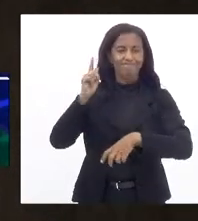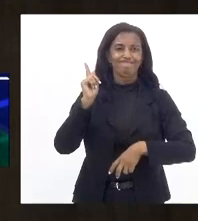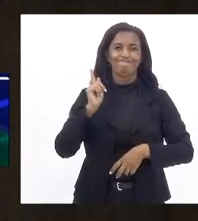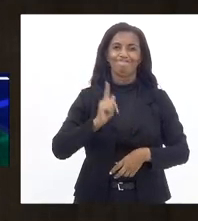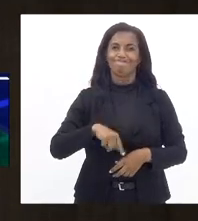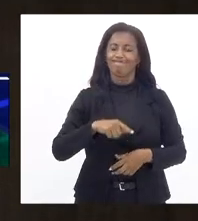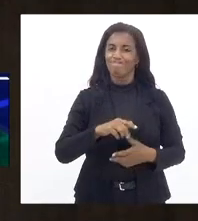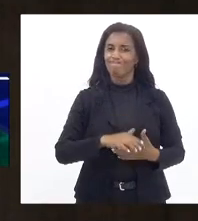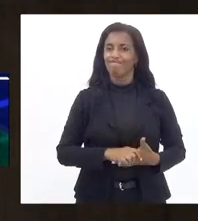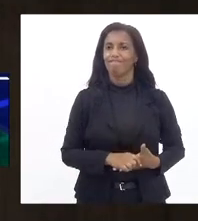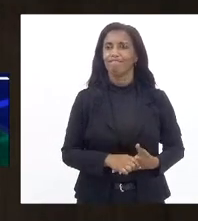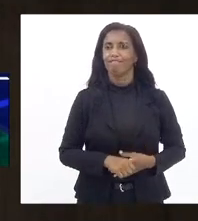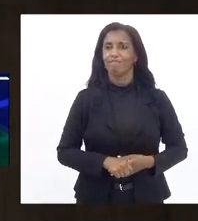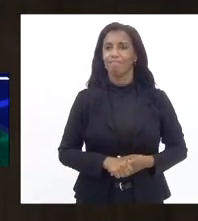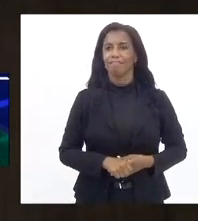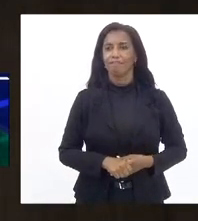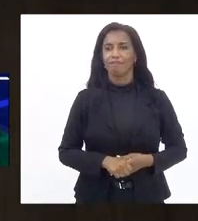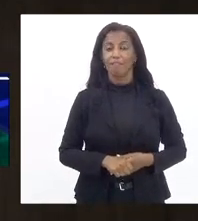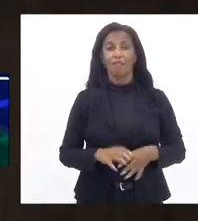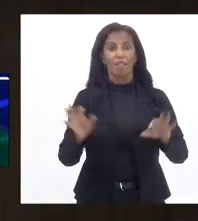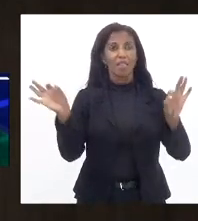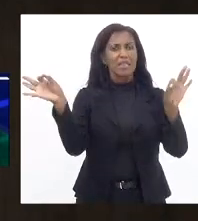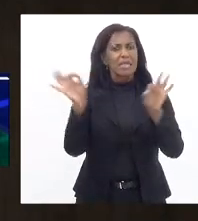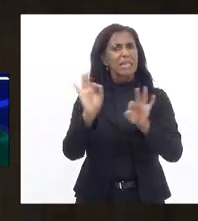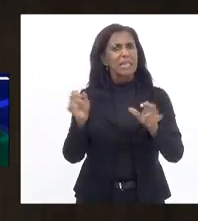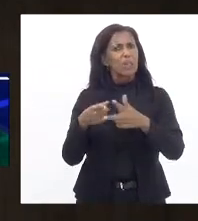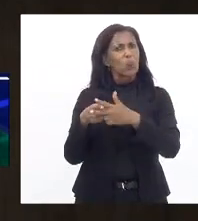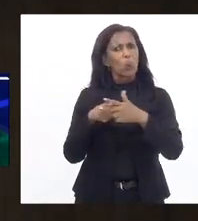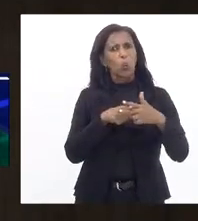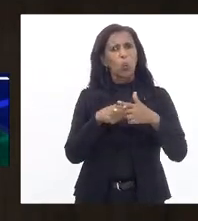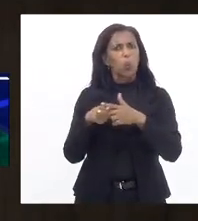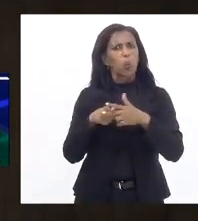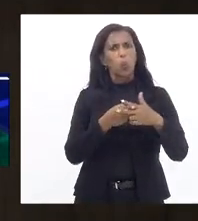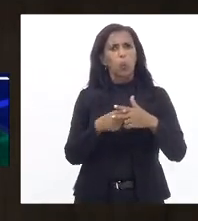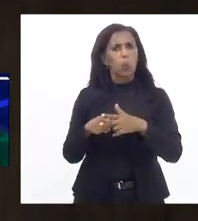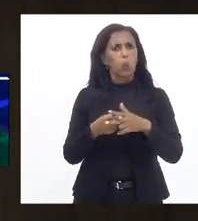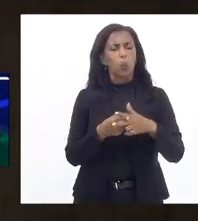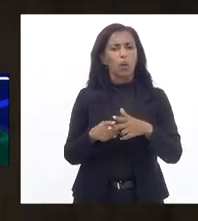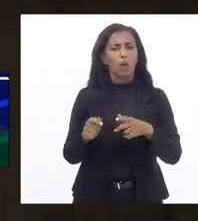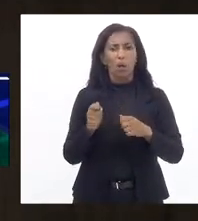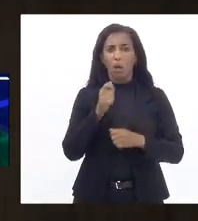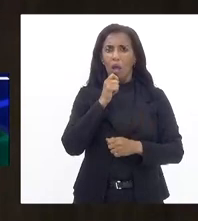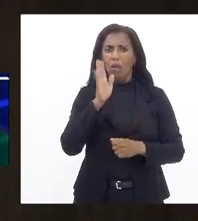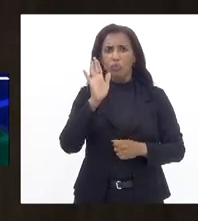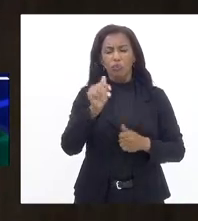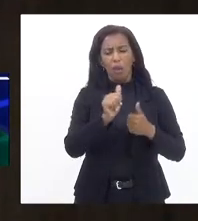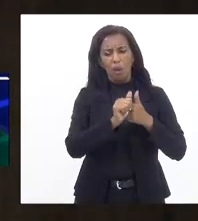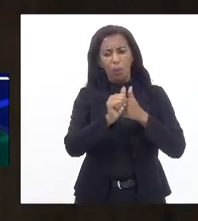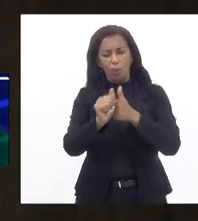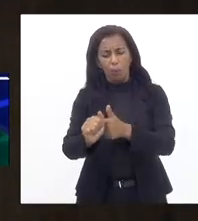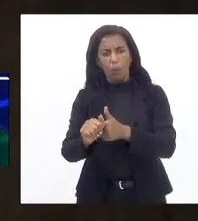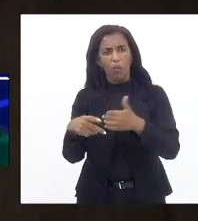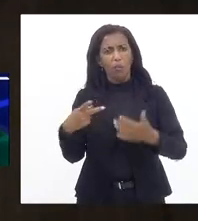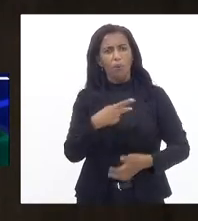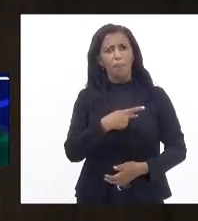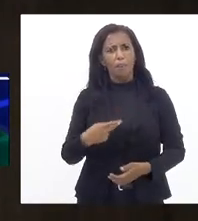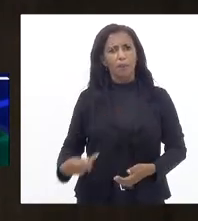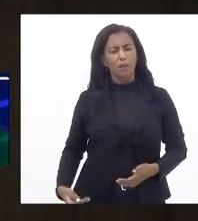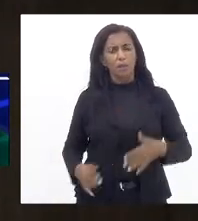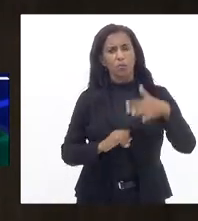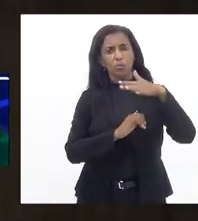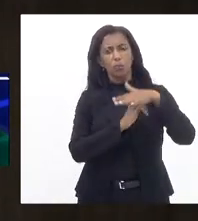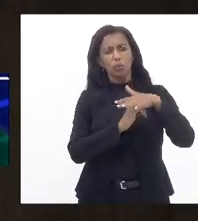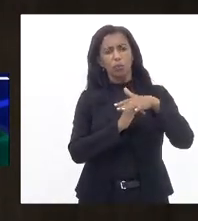efetivamente que ninguém controla. Eu acompanhei, quando fui presidente do Instituto de